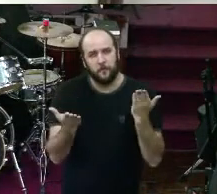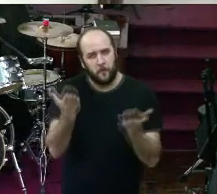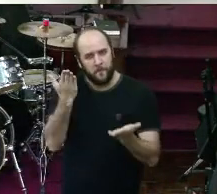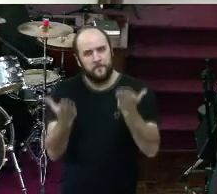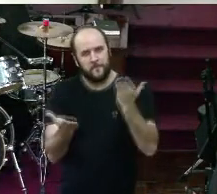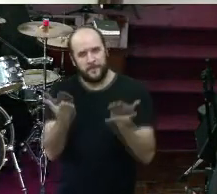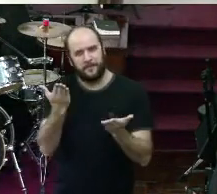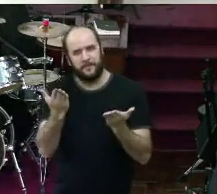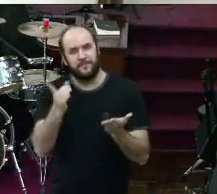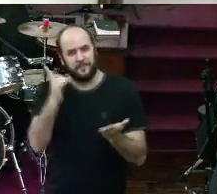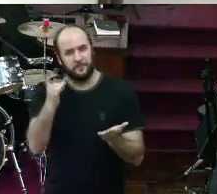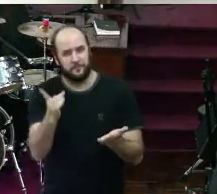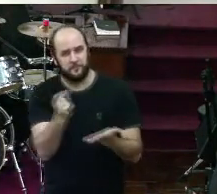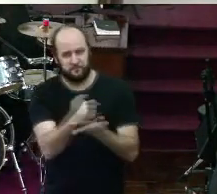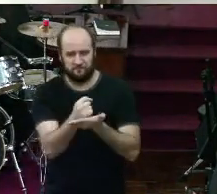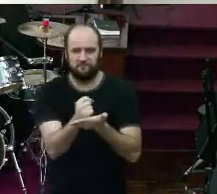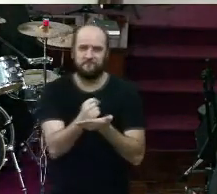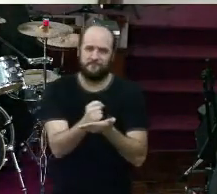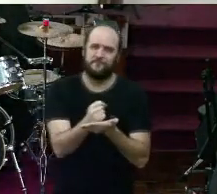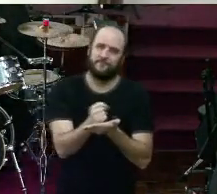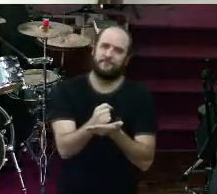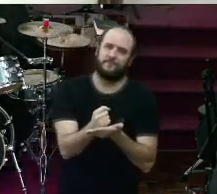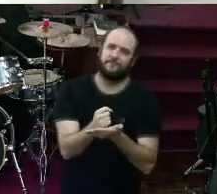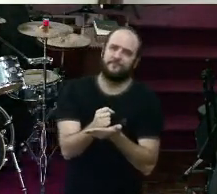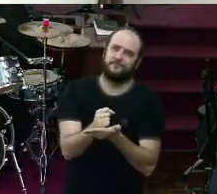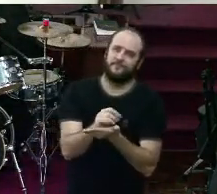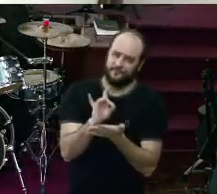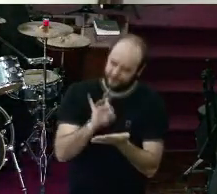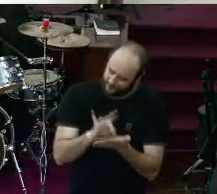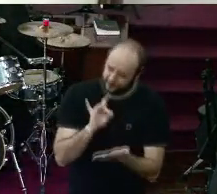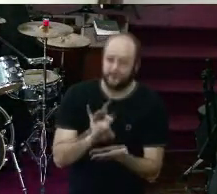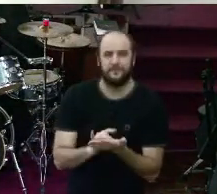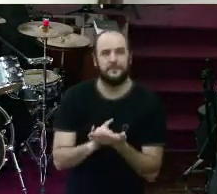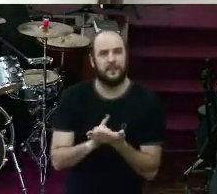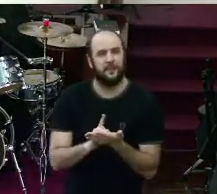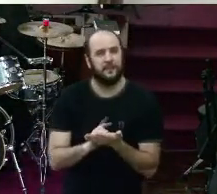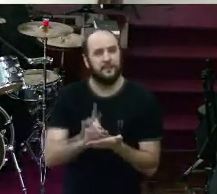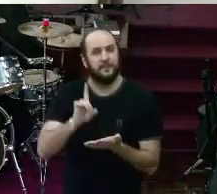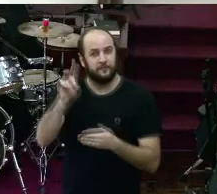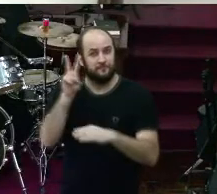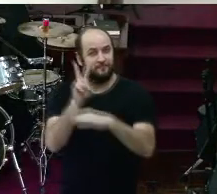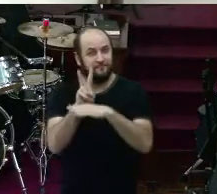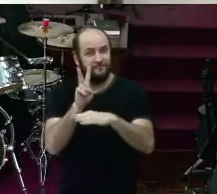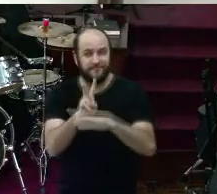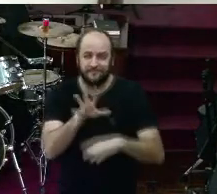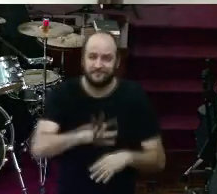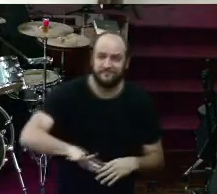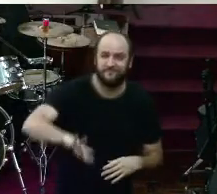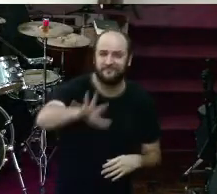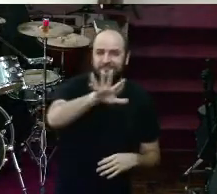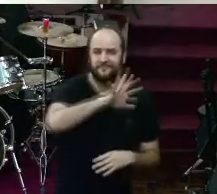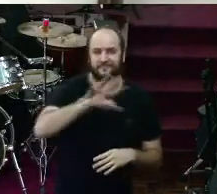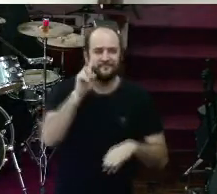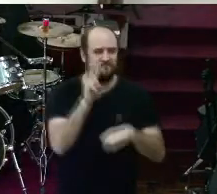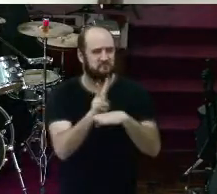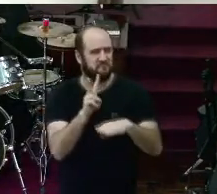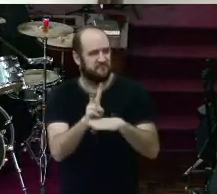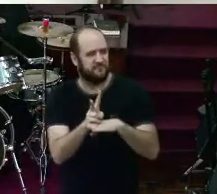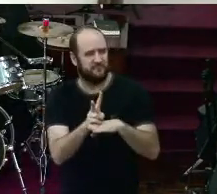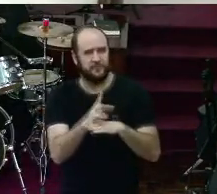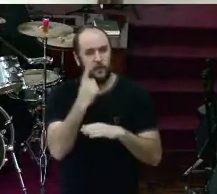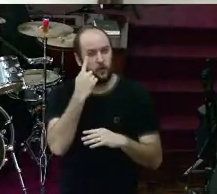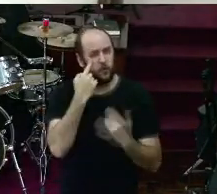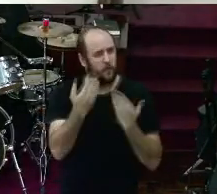o nosso comandante, mas Ele está no controle. E Ele promete guardar os seus. Ele promete nos proteger. Portanto, não